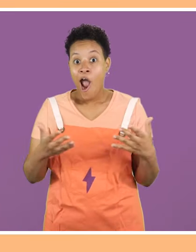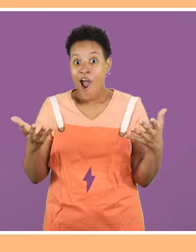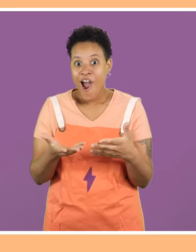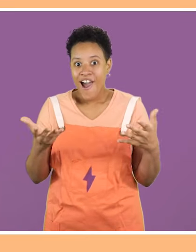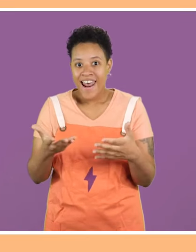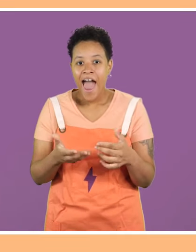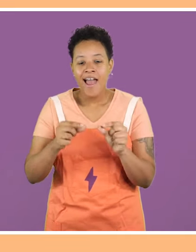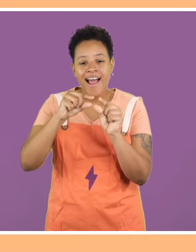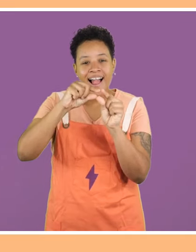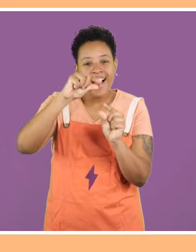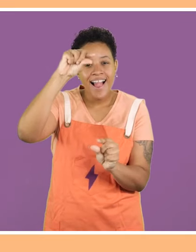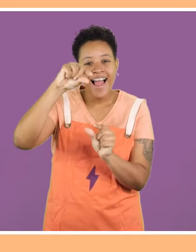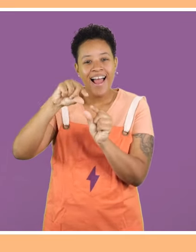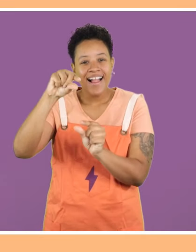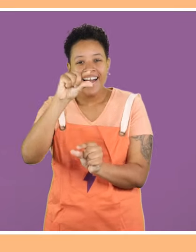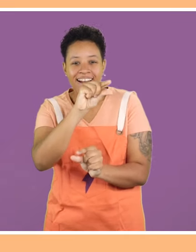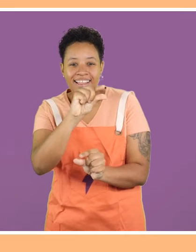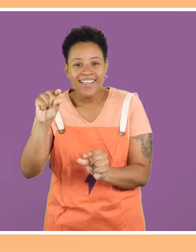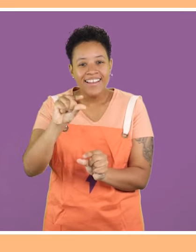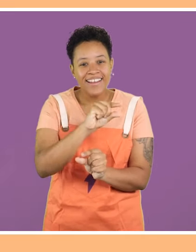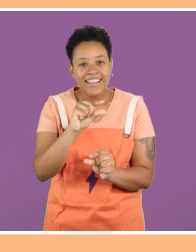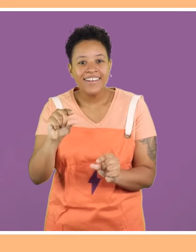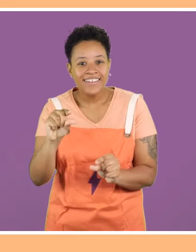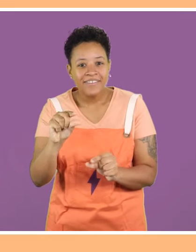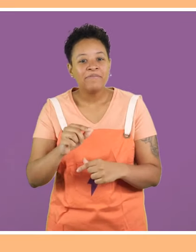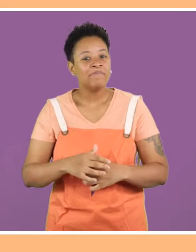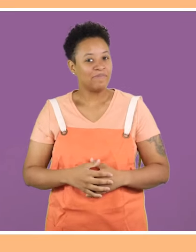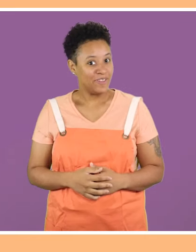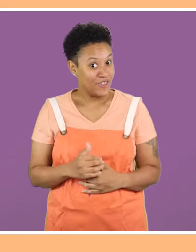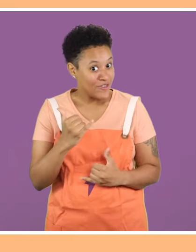Agora é hora de fazer o tabuleiro do jogo.